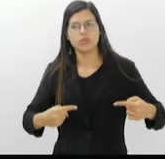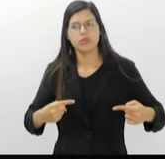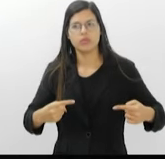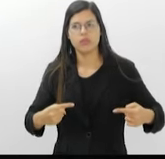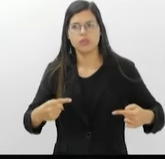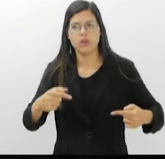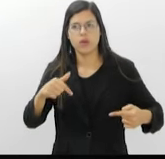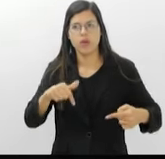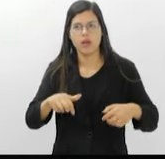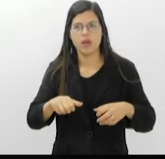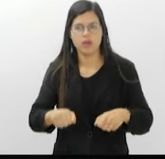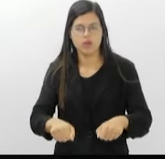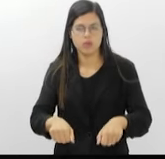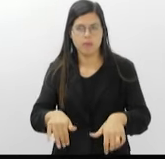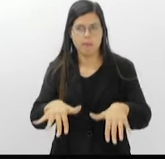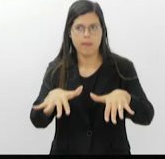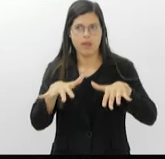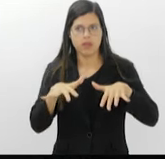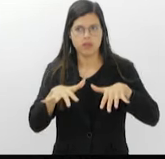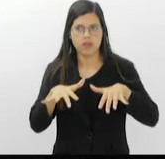em plenário,